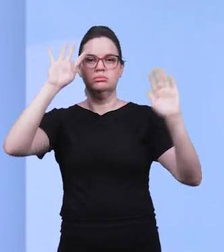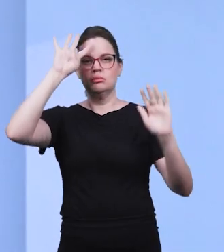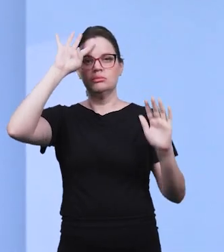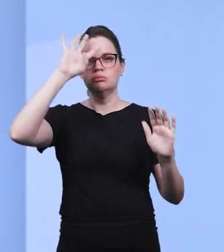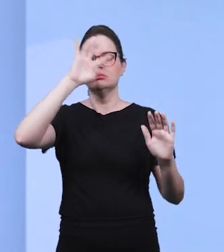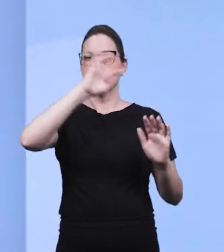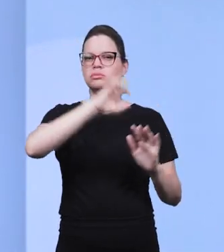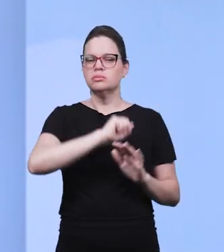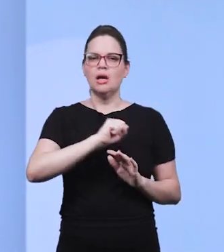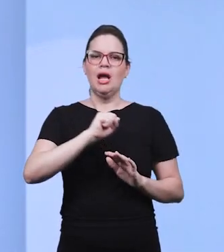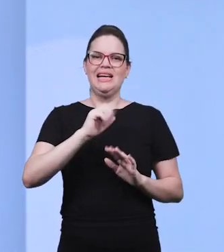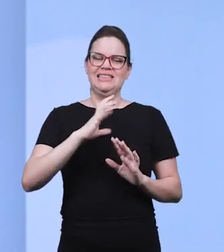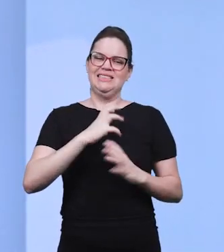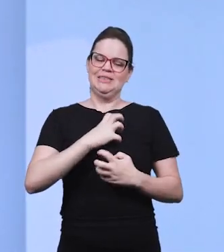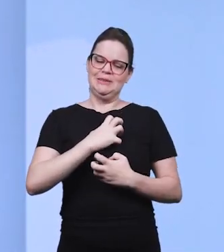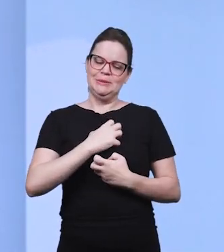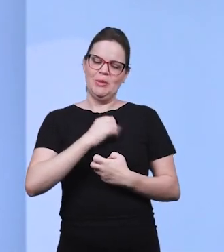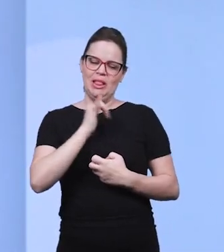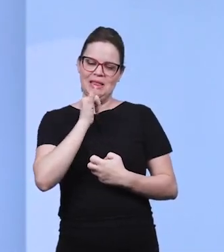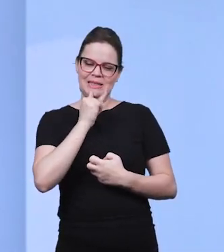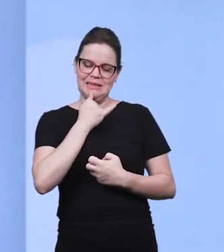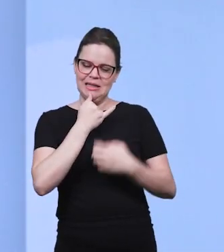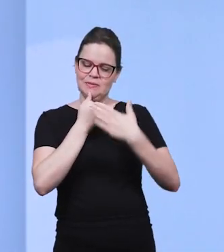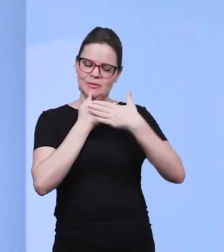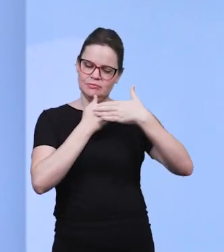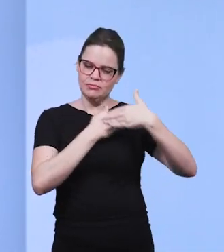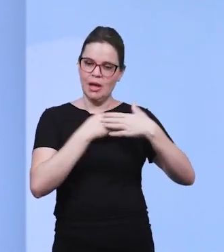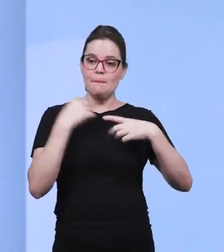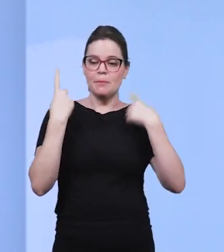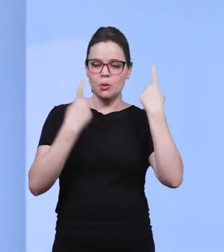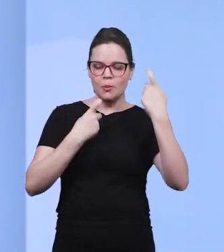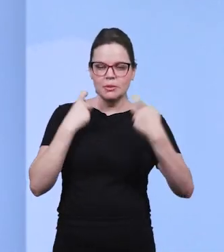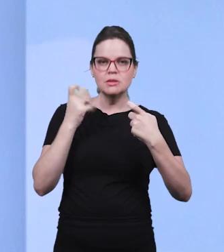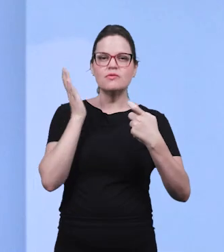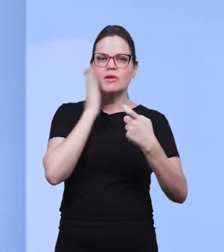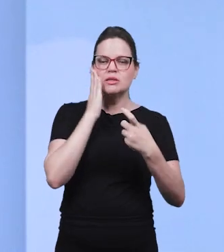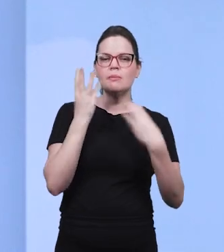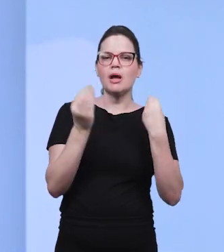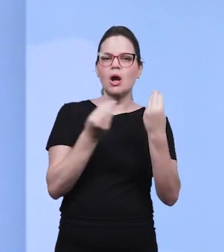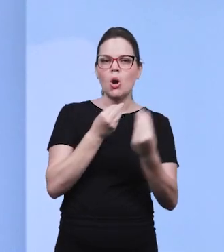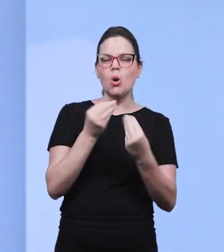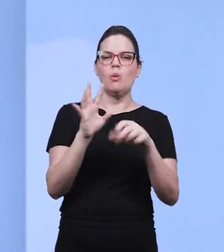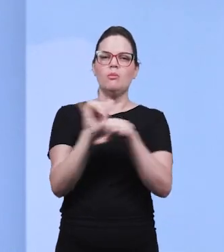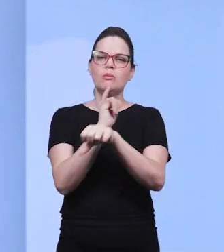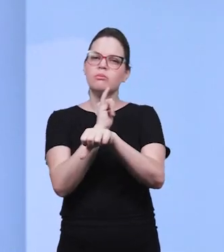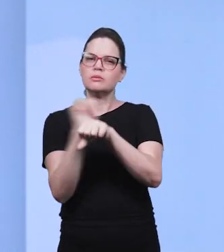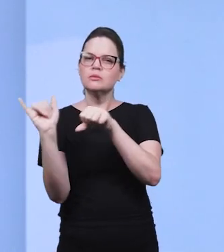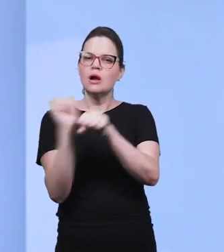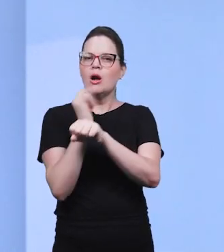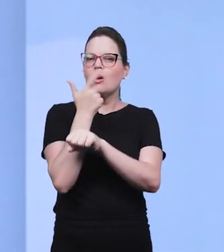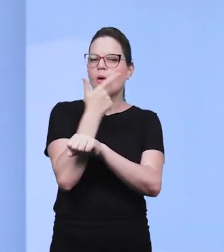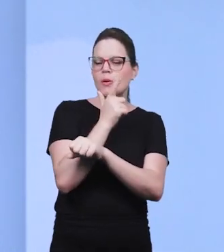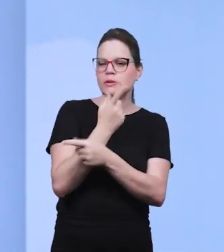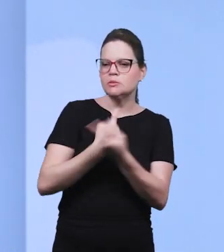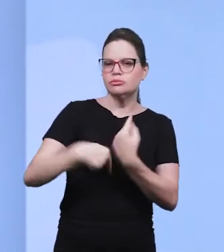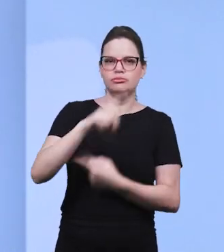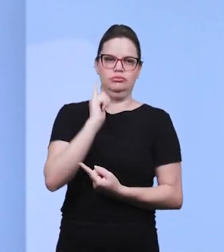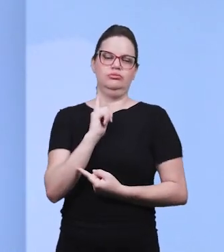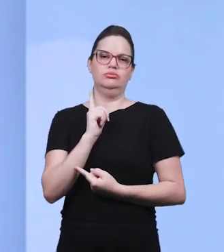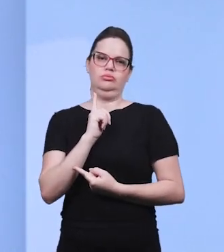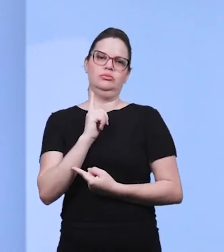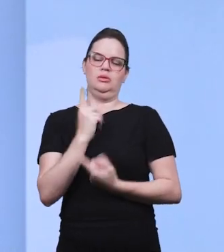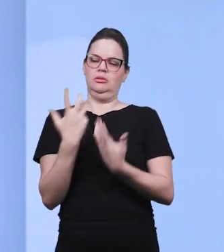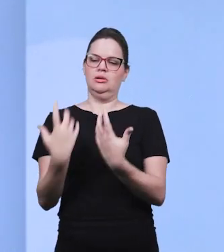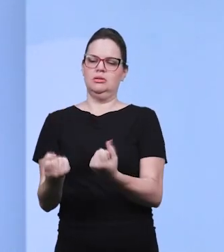alguma frustração, com alguma tristeza, as preocupações com aquela criança. Então, é preciso enfrentar isso e